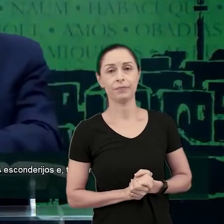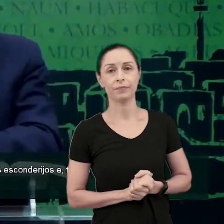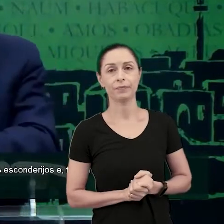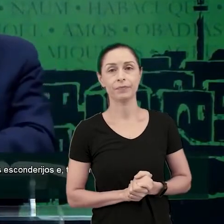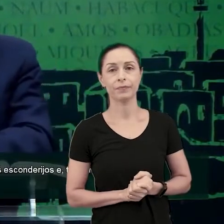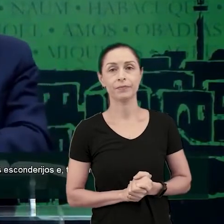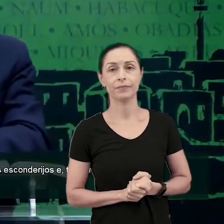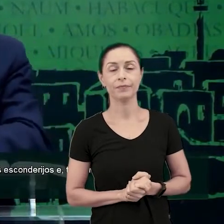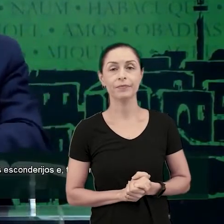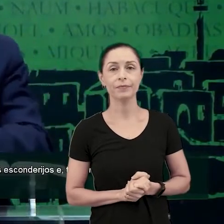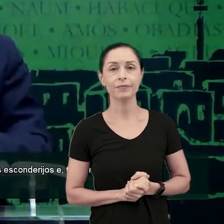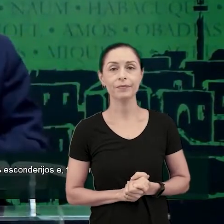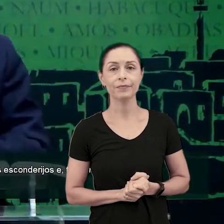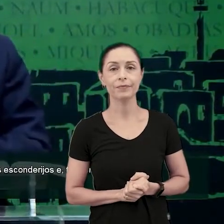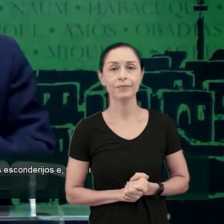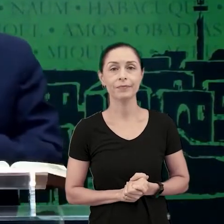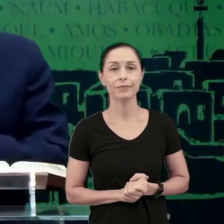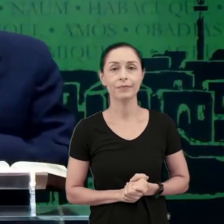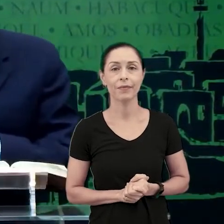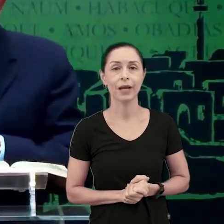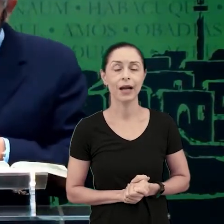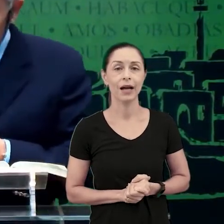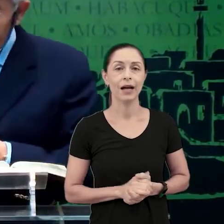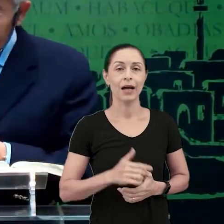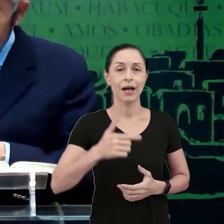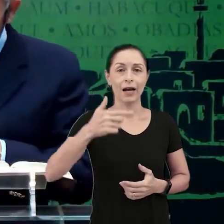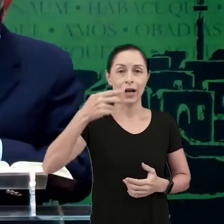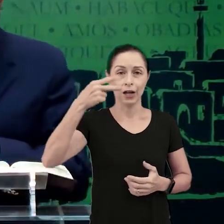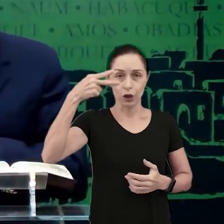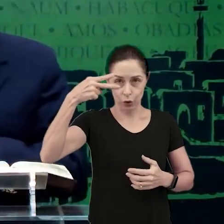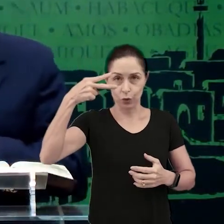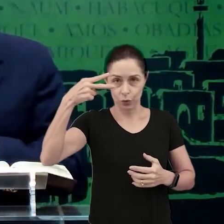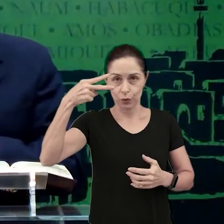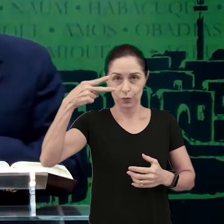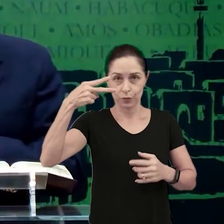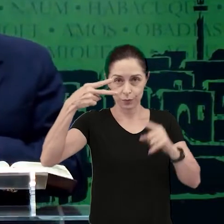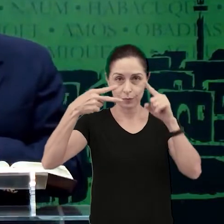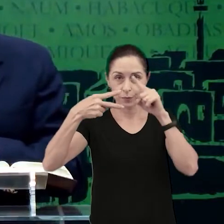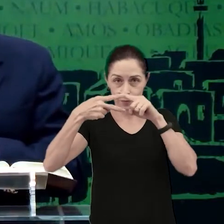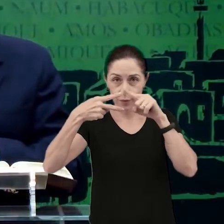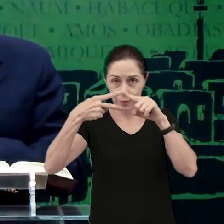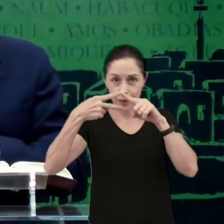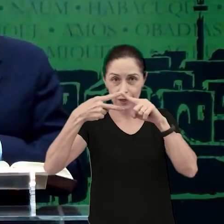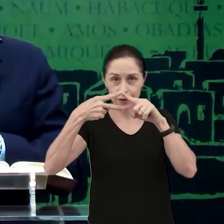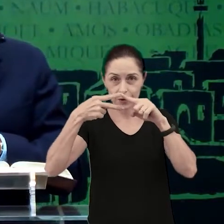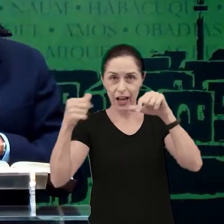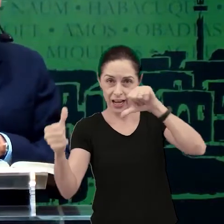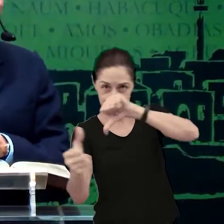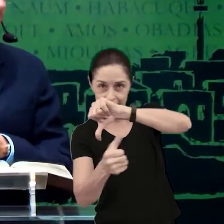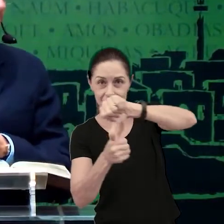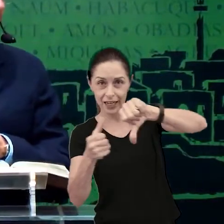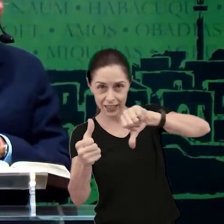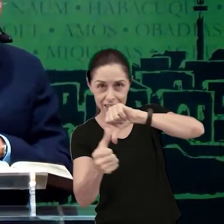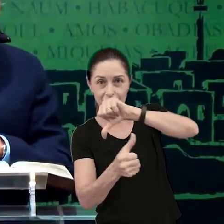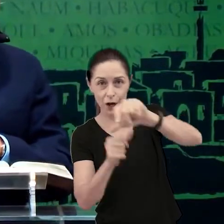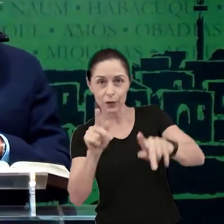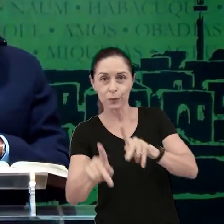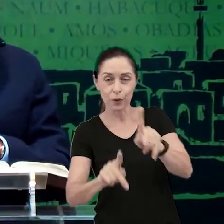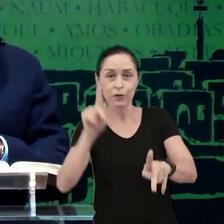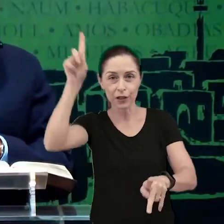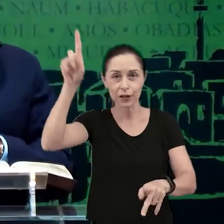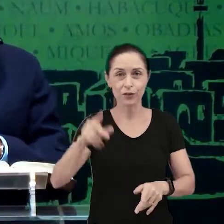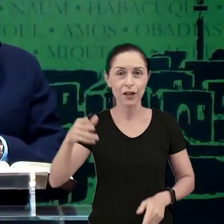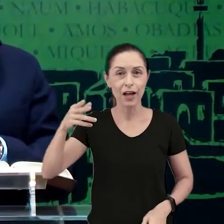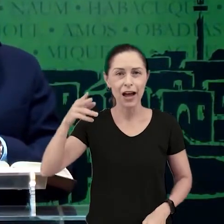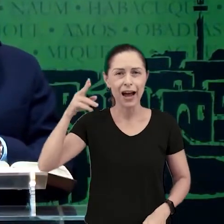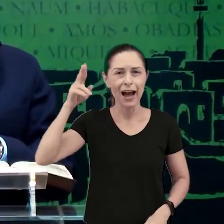Então veja você, duas coisas aqui. Primeiro, a restauração do povo de Deus no versículo 15. Lembra do Egito? Não